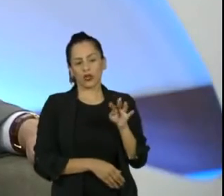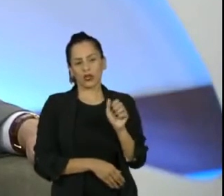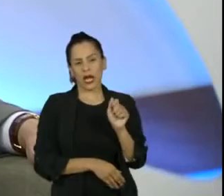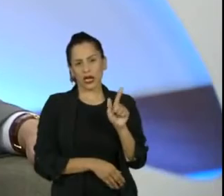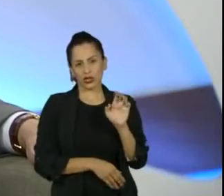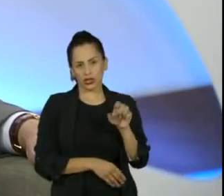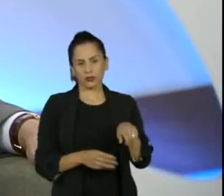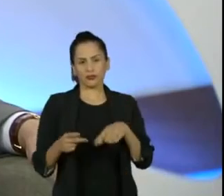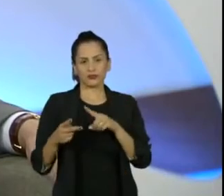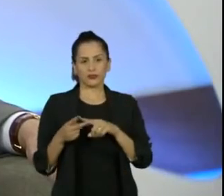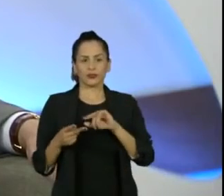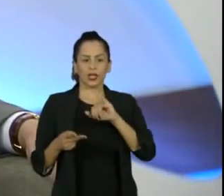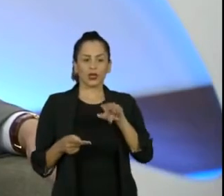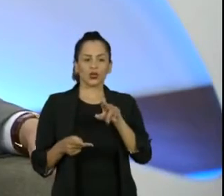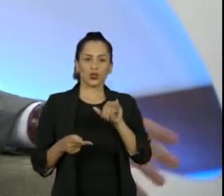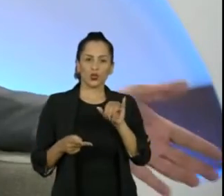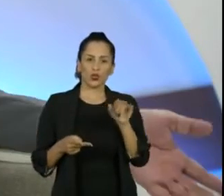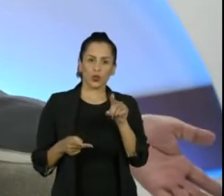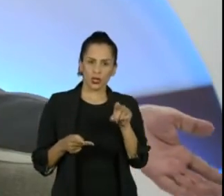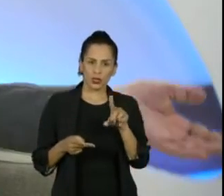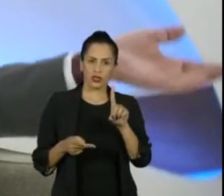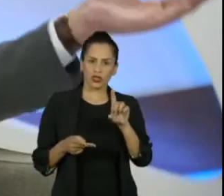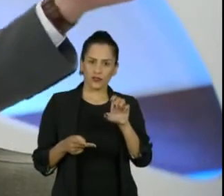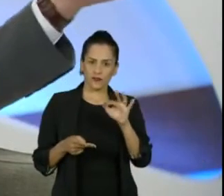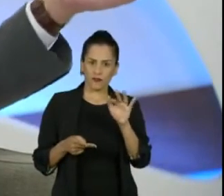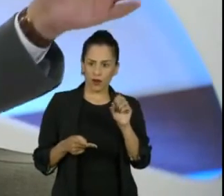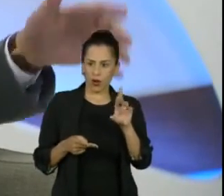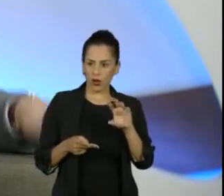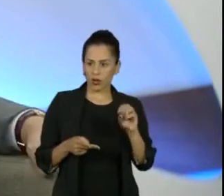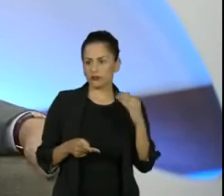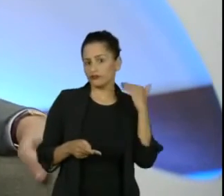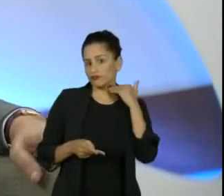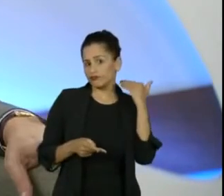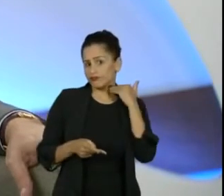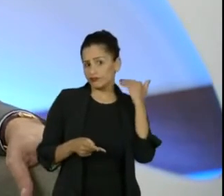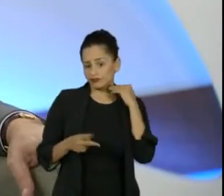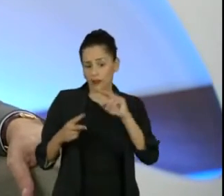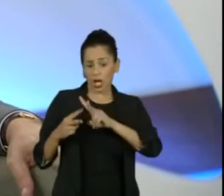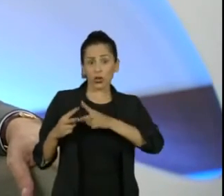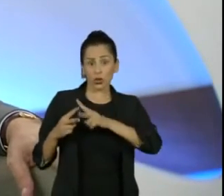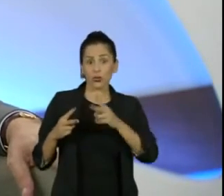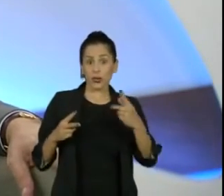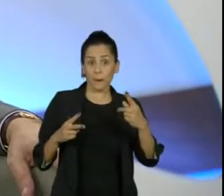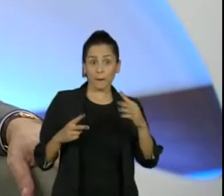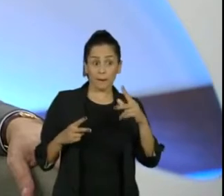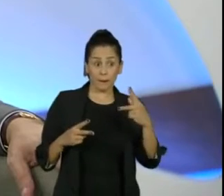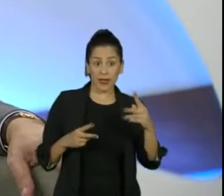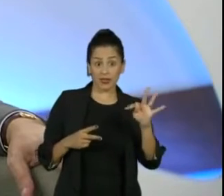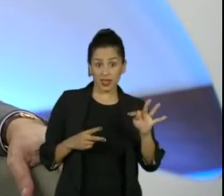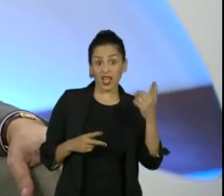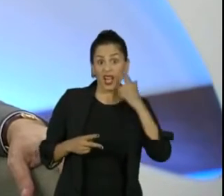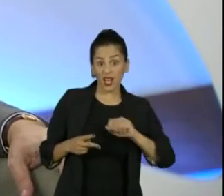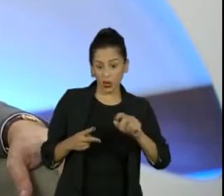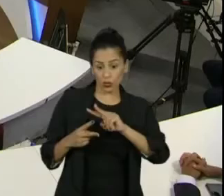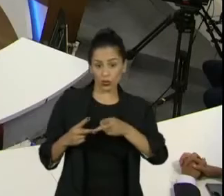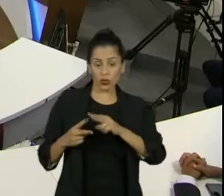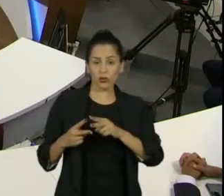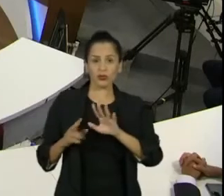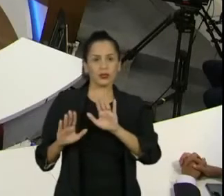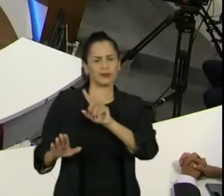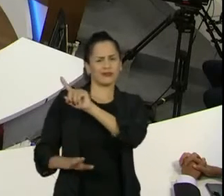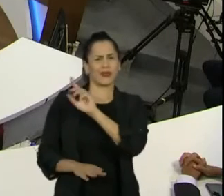PT e o PSDB morreram, tá? O Minas Gerais eu tenho que estudar, eu não sei. Em Belo Horizonte eles estão mortinhos, os dois. Sem chance